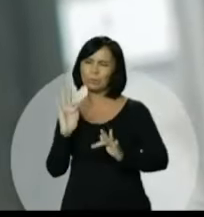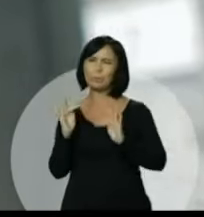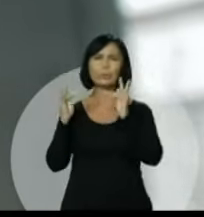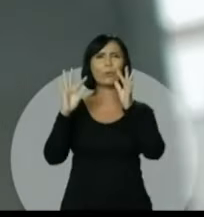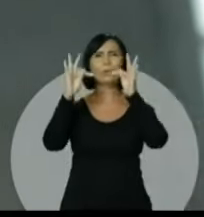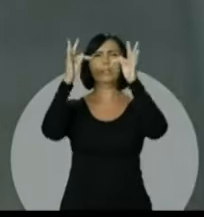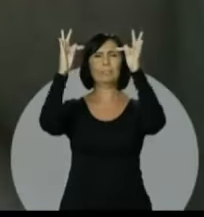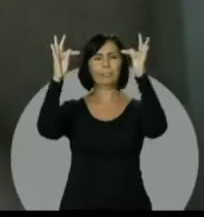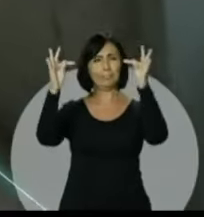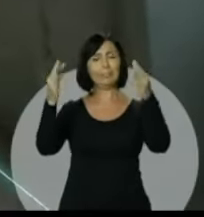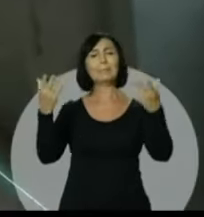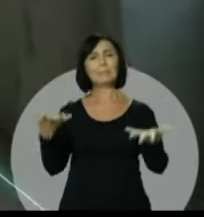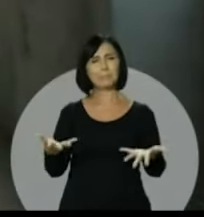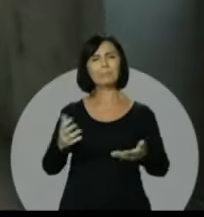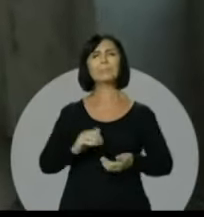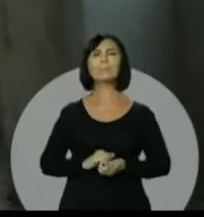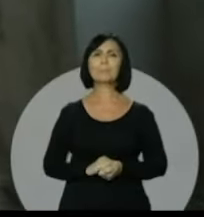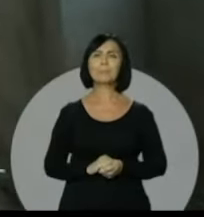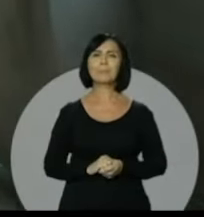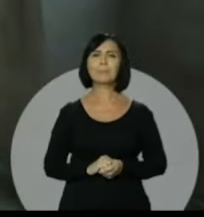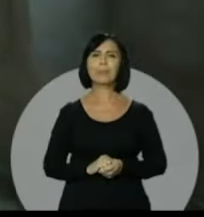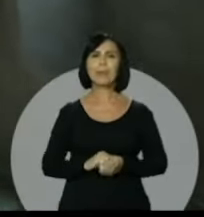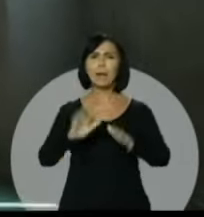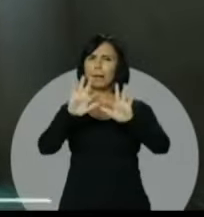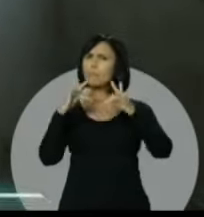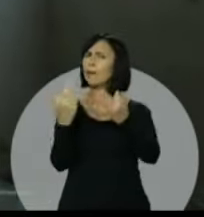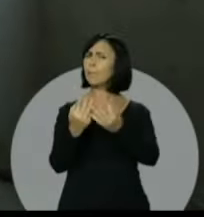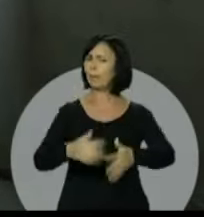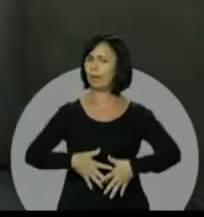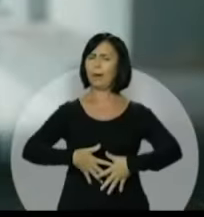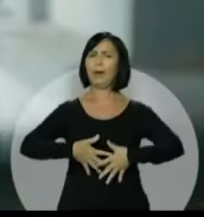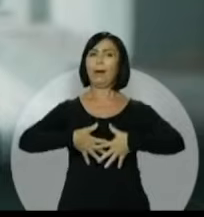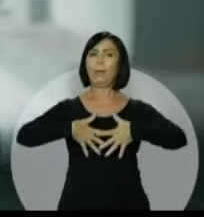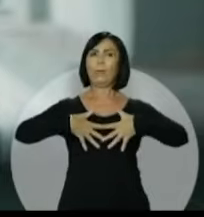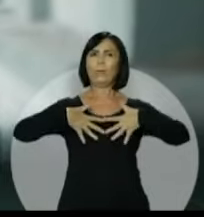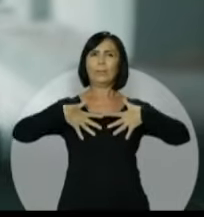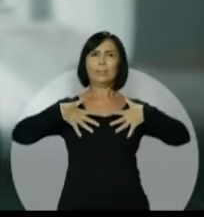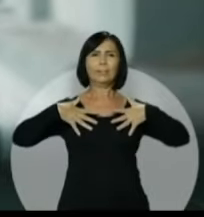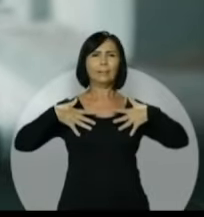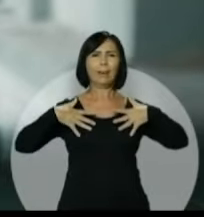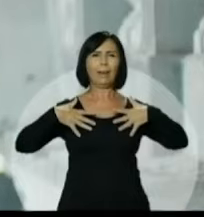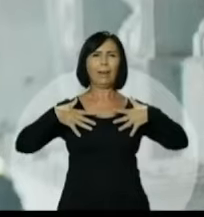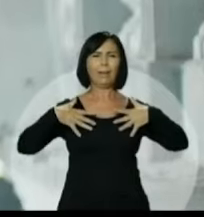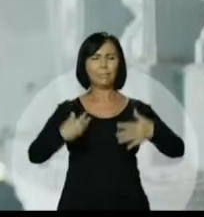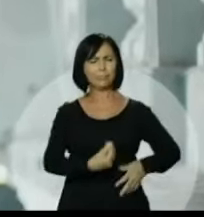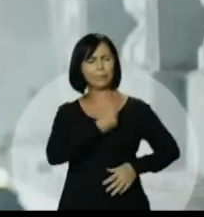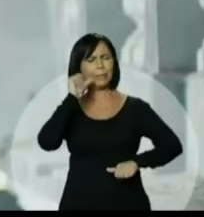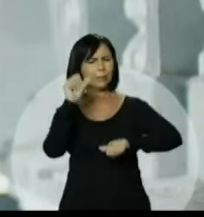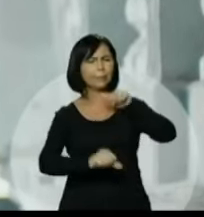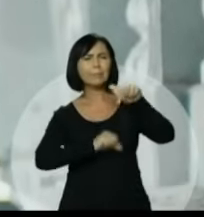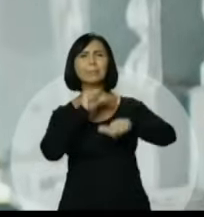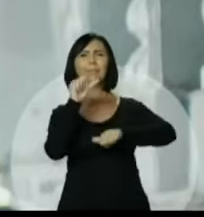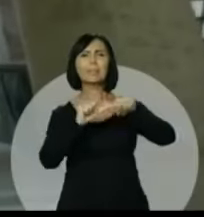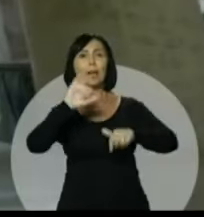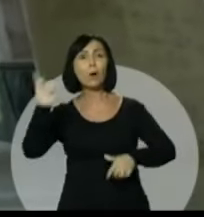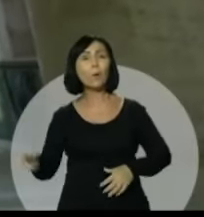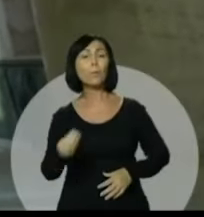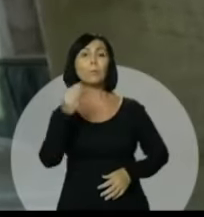através das novas tecnologias. Vejo famílias orgulhosas, vejo realidades sendo mudadas,